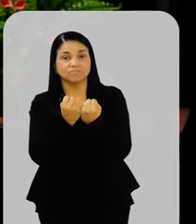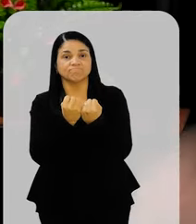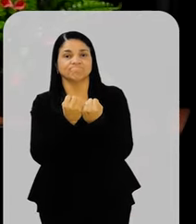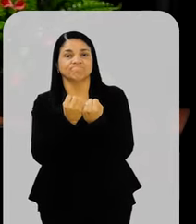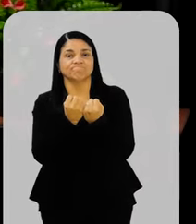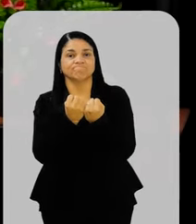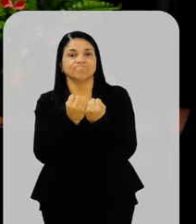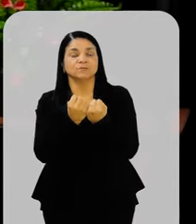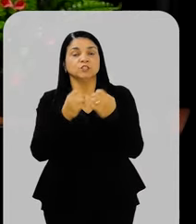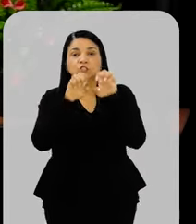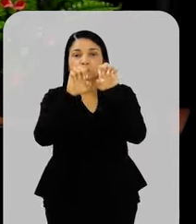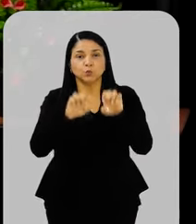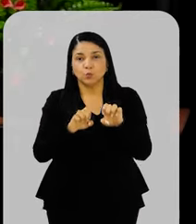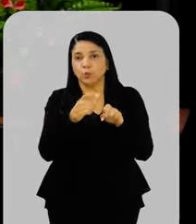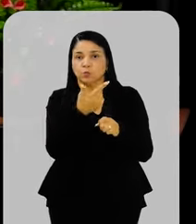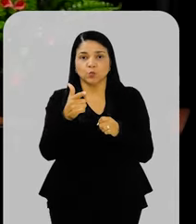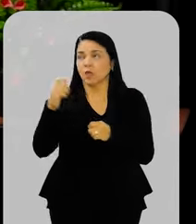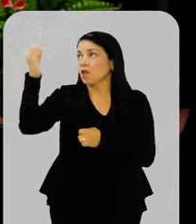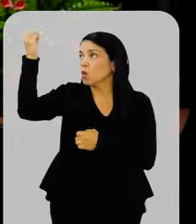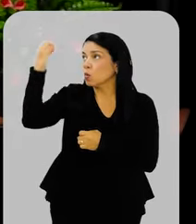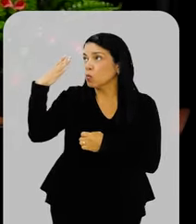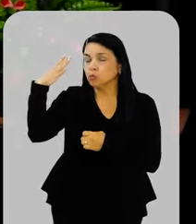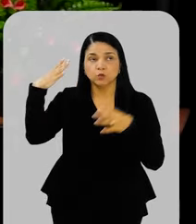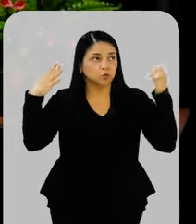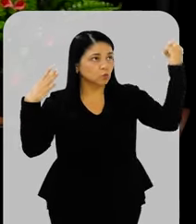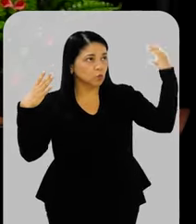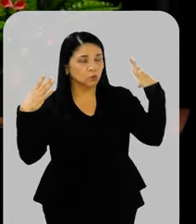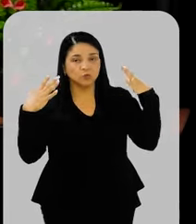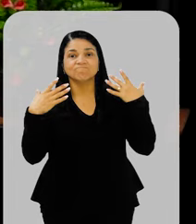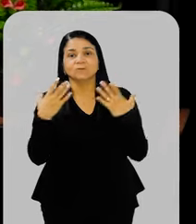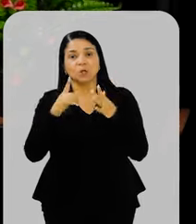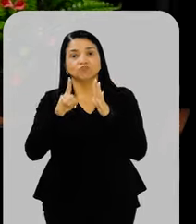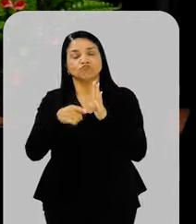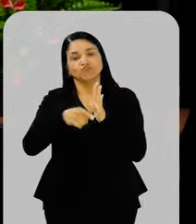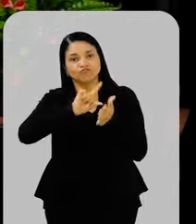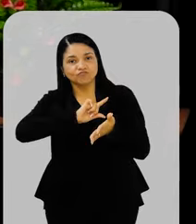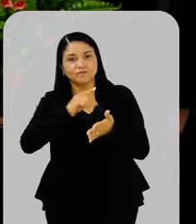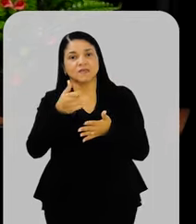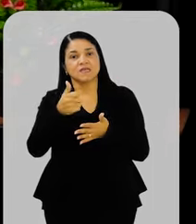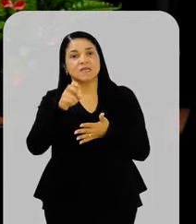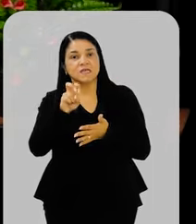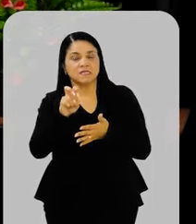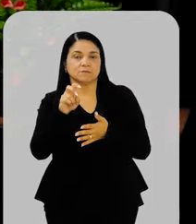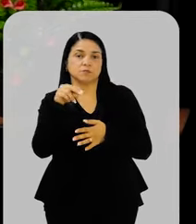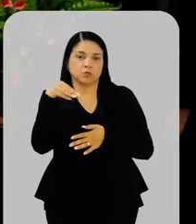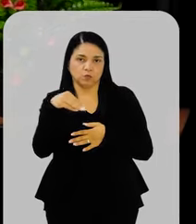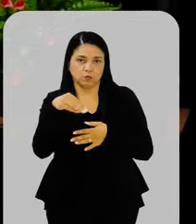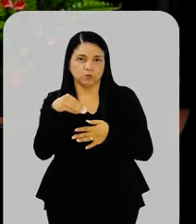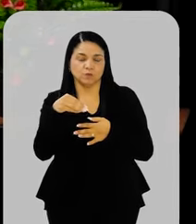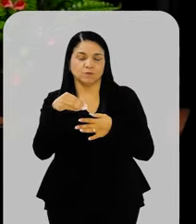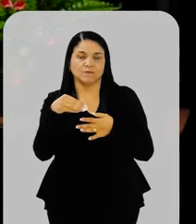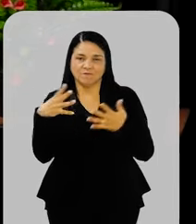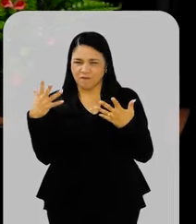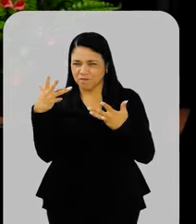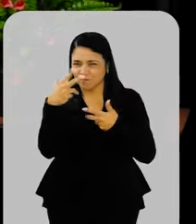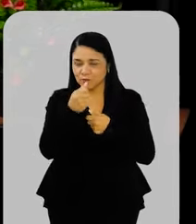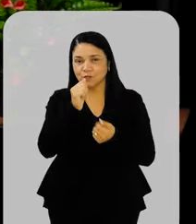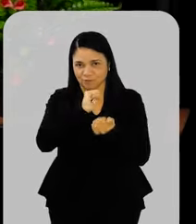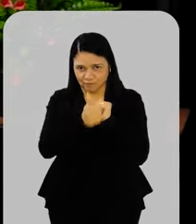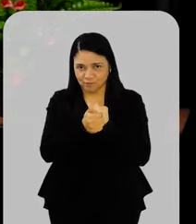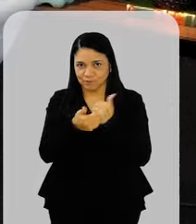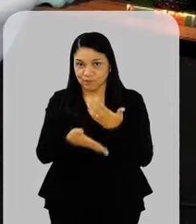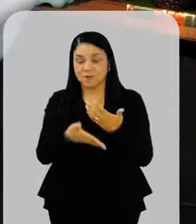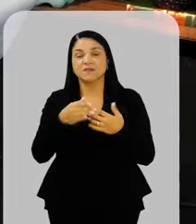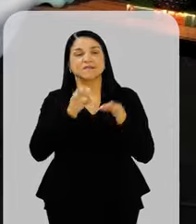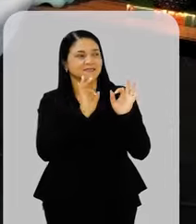verdade, não têm uma estrutura de iluminação. Sim. Então antecipou um pouquinho esse horário para o espetáculo ficar mais bonito, né? Com